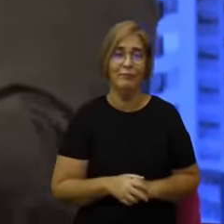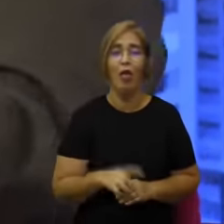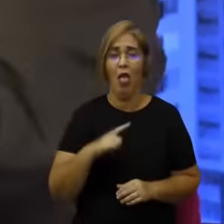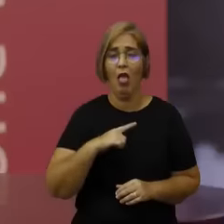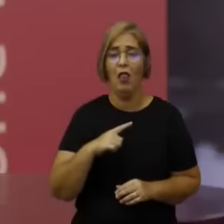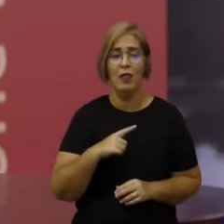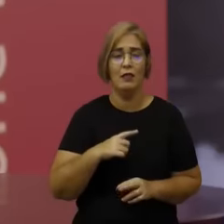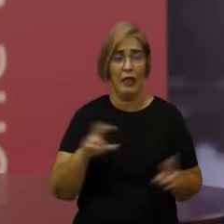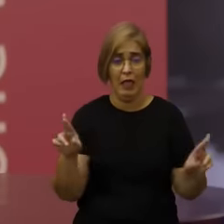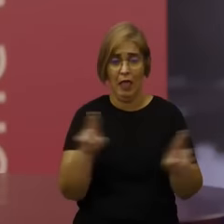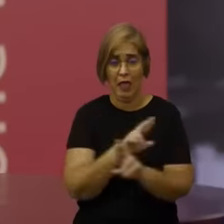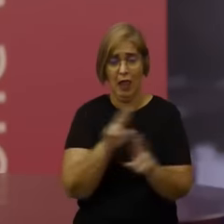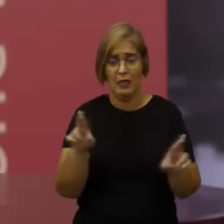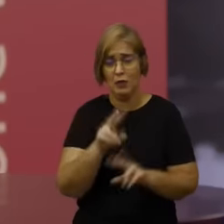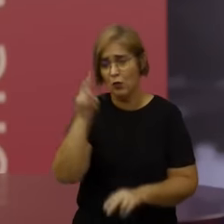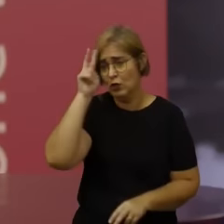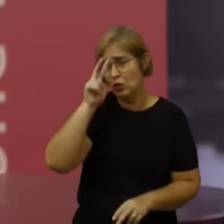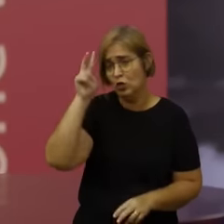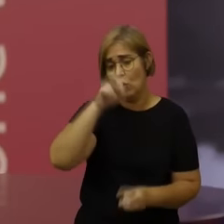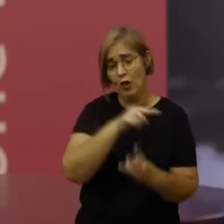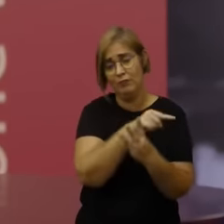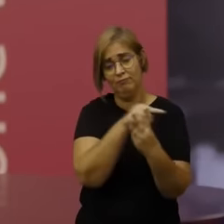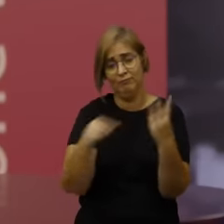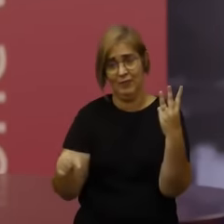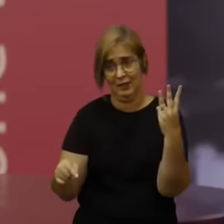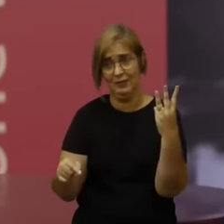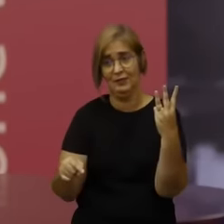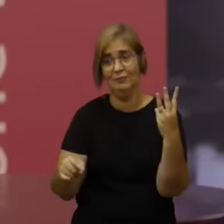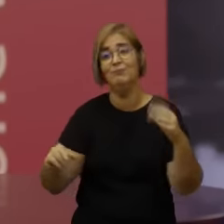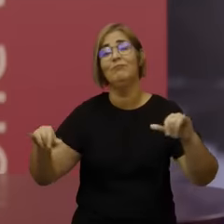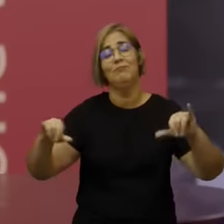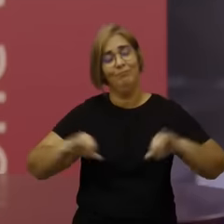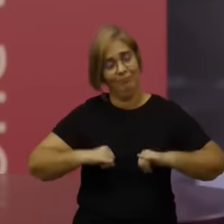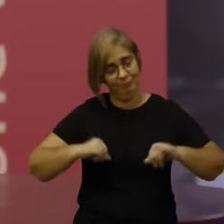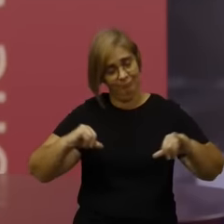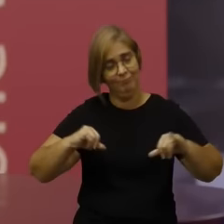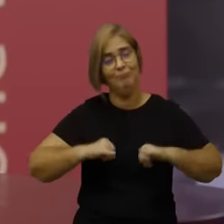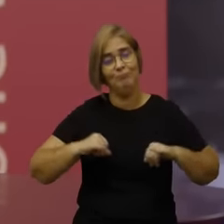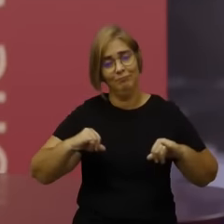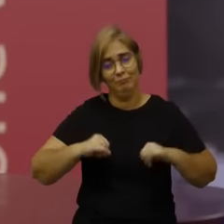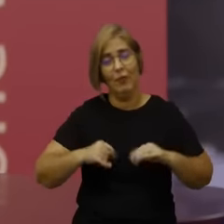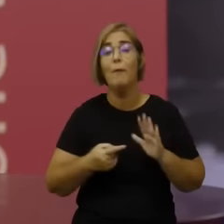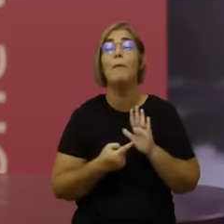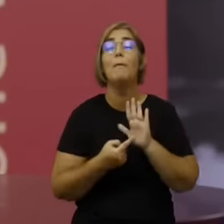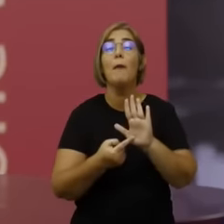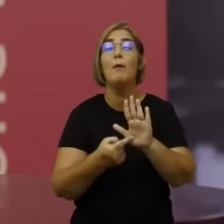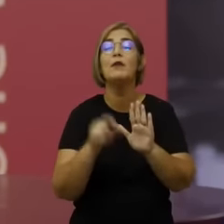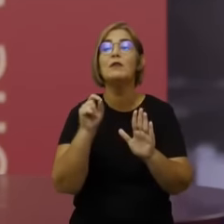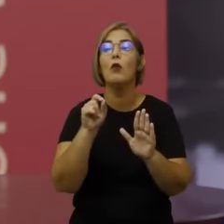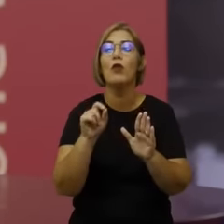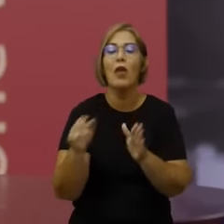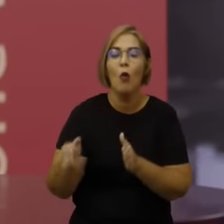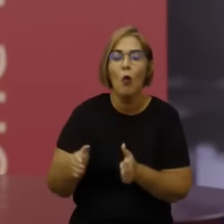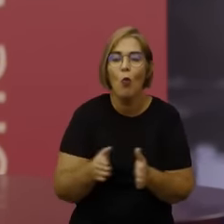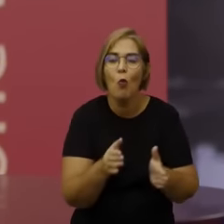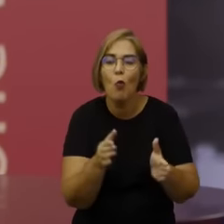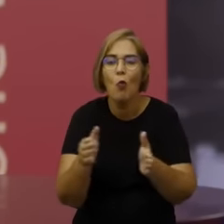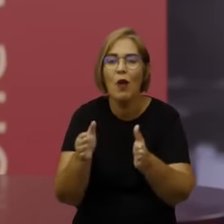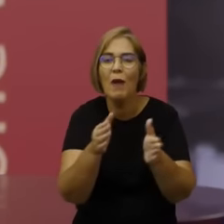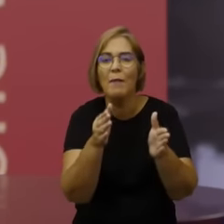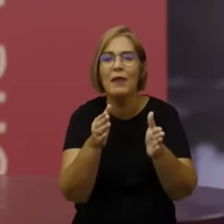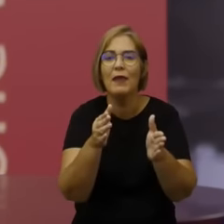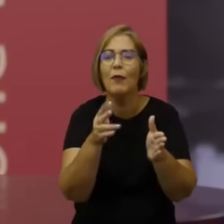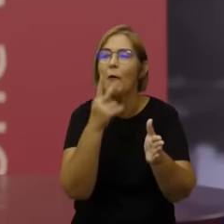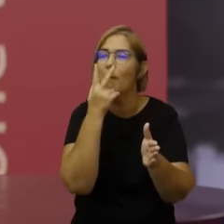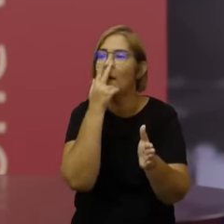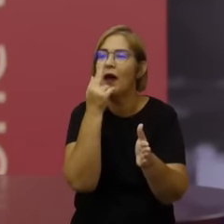outras imagens, né? que essas que nós acabamos de ver, que o Cami então vai retomar no mito de Sissifo.